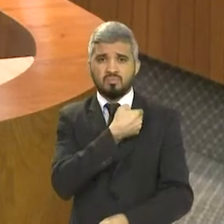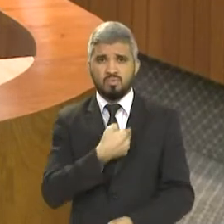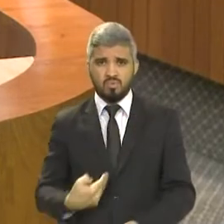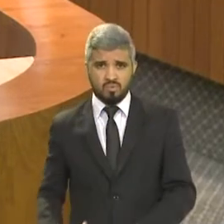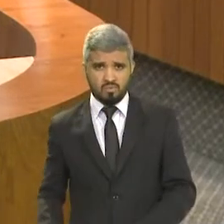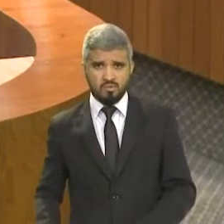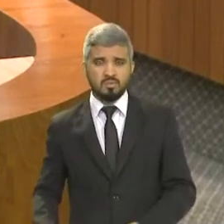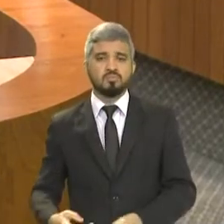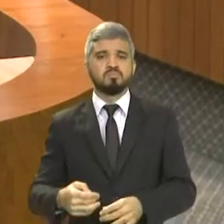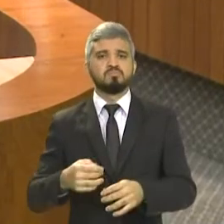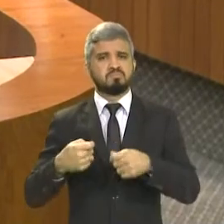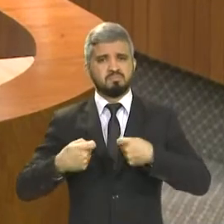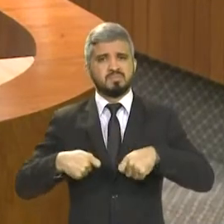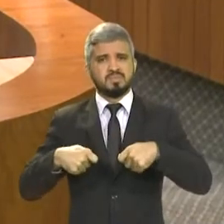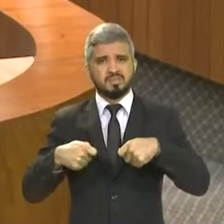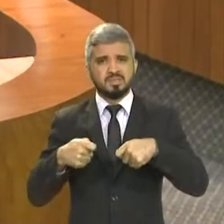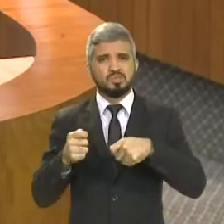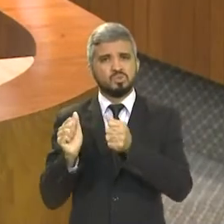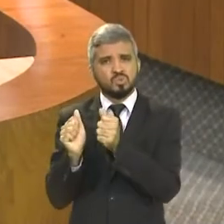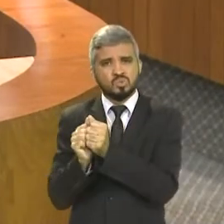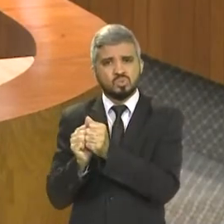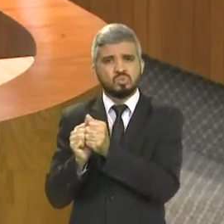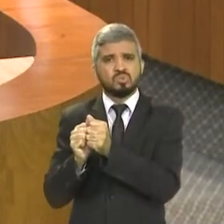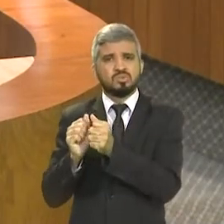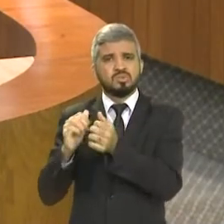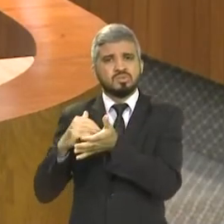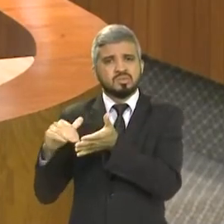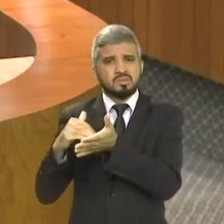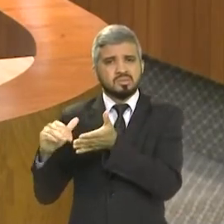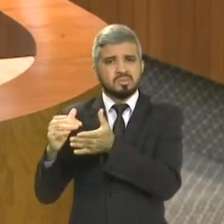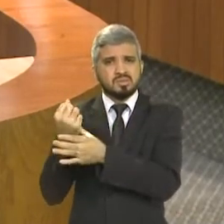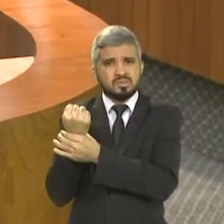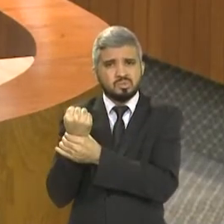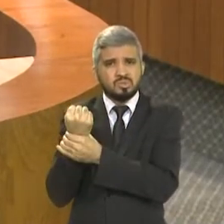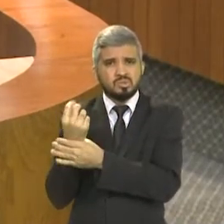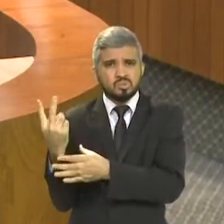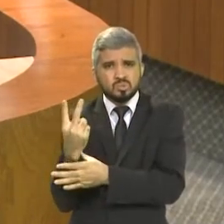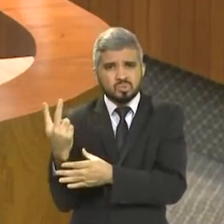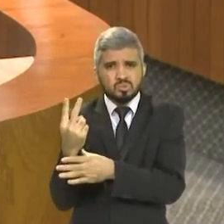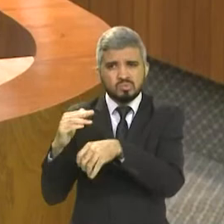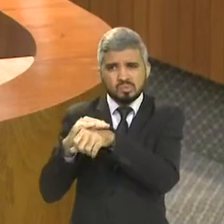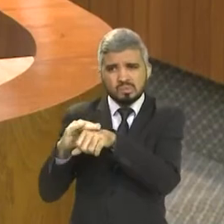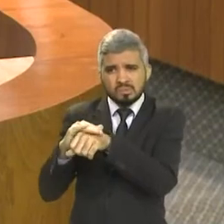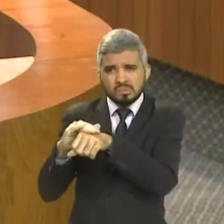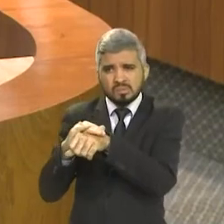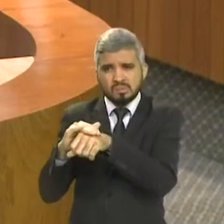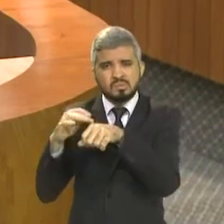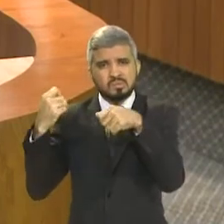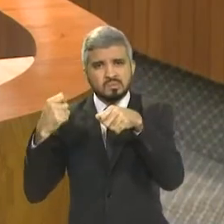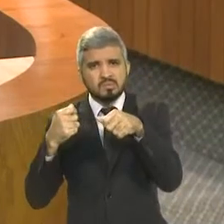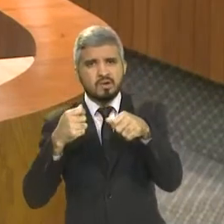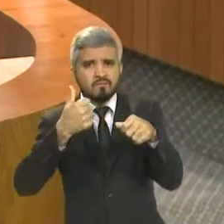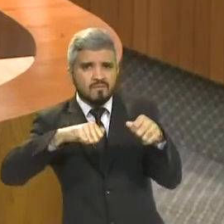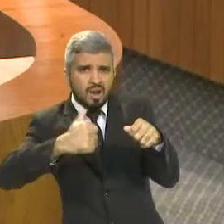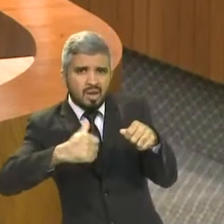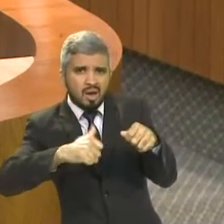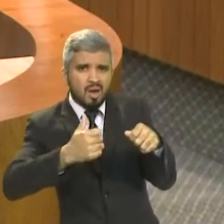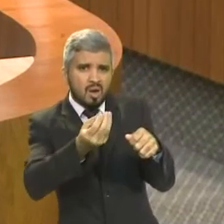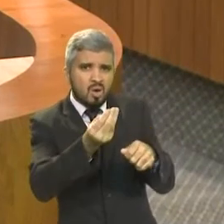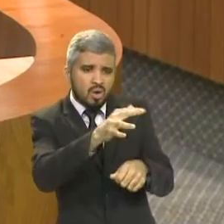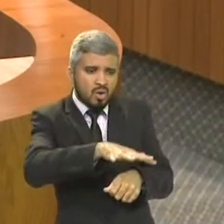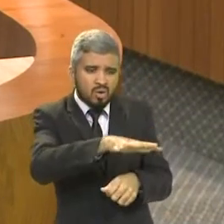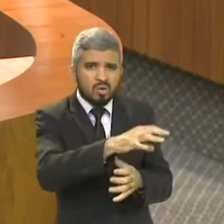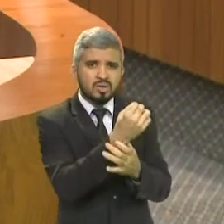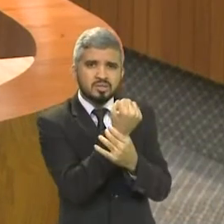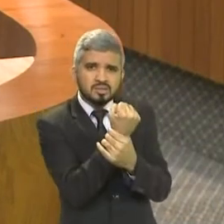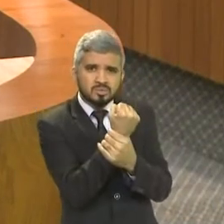para que possa ver, junto com o secretário de Segurança, essa questão da segurança na região do Médio Mearim, mais precisamente na